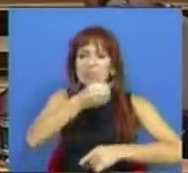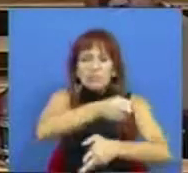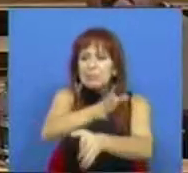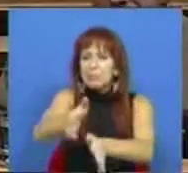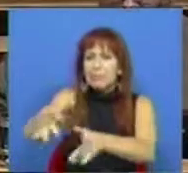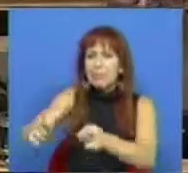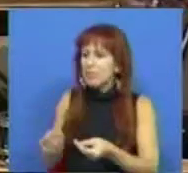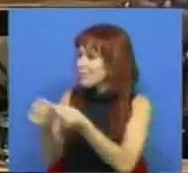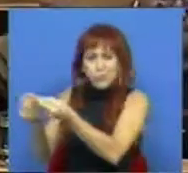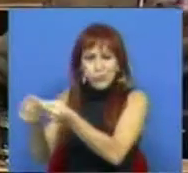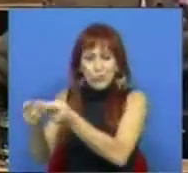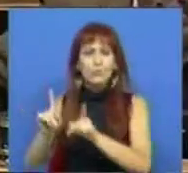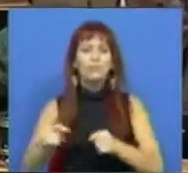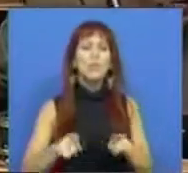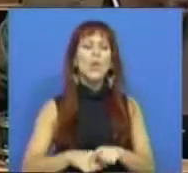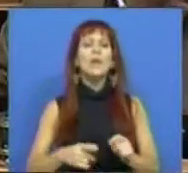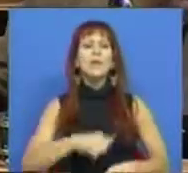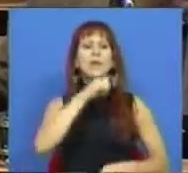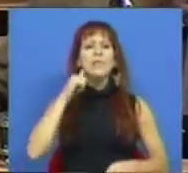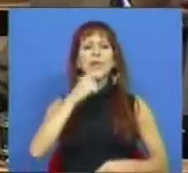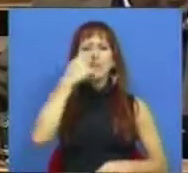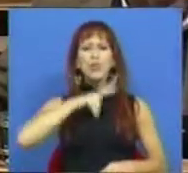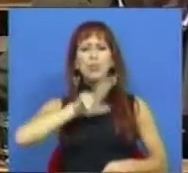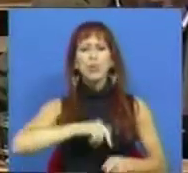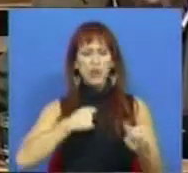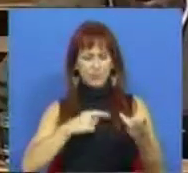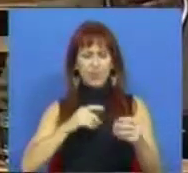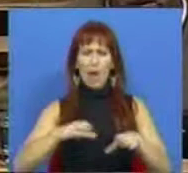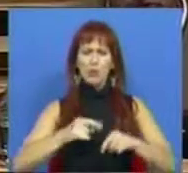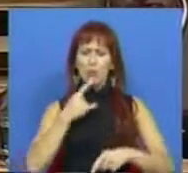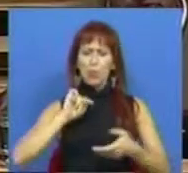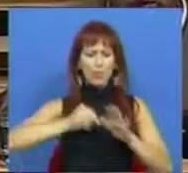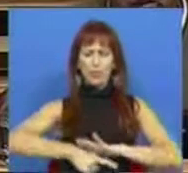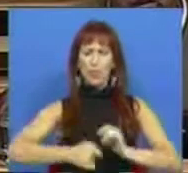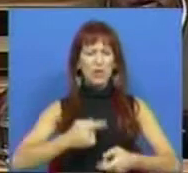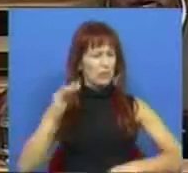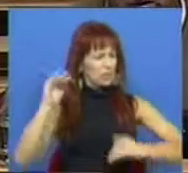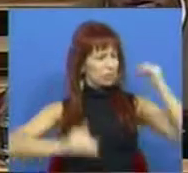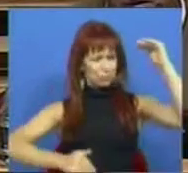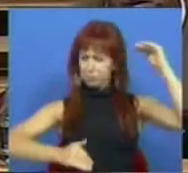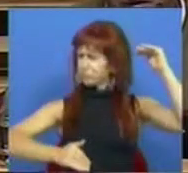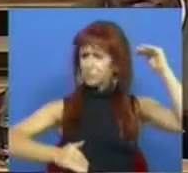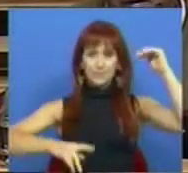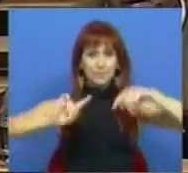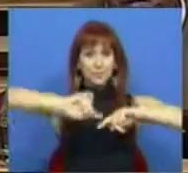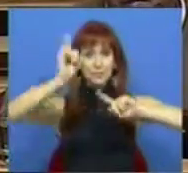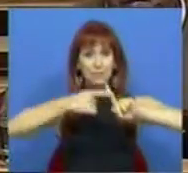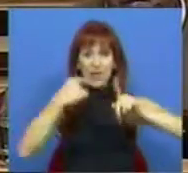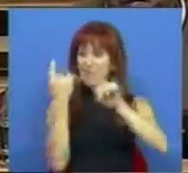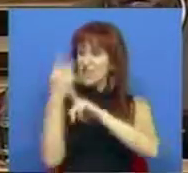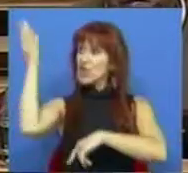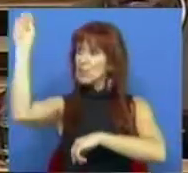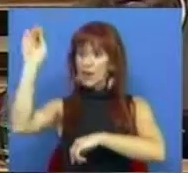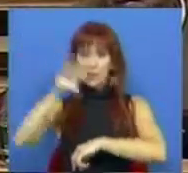desperdícios. O que receberá é o sacrifício dos portugueses, assumido de forma profundamente desigual no ano em que vários